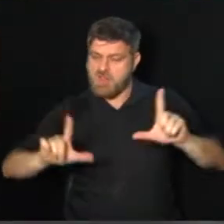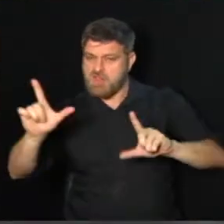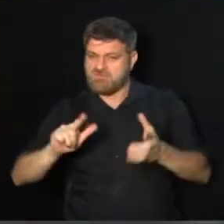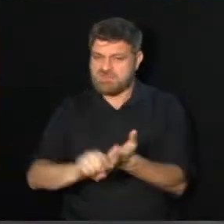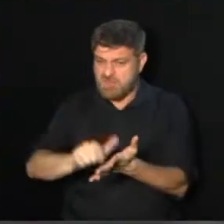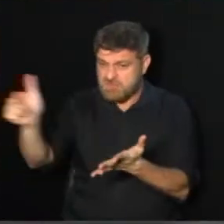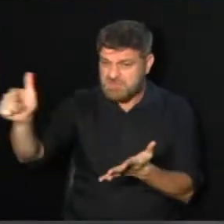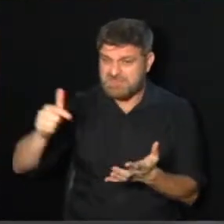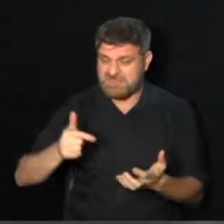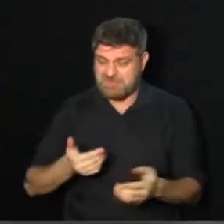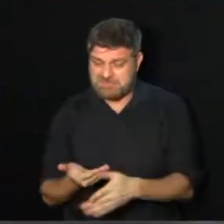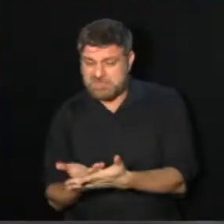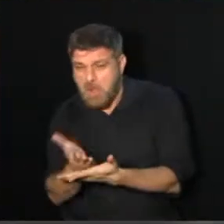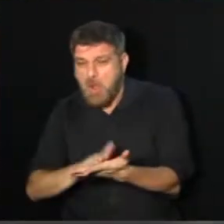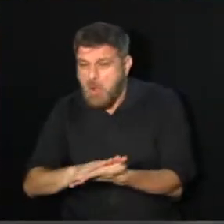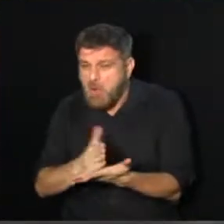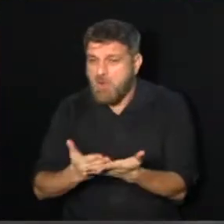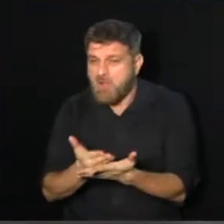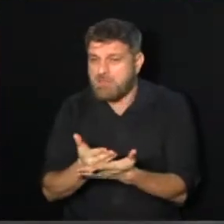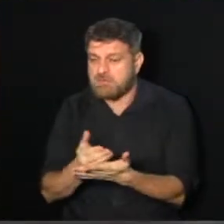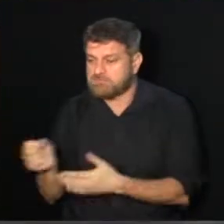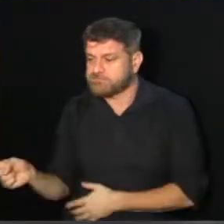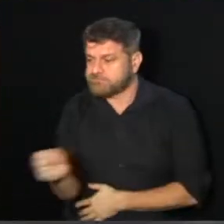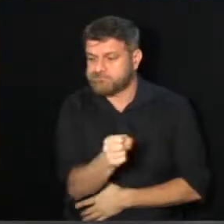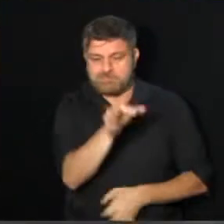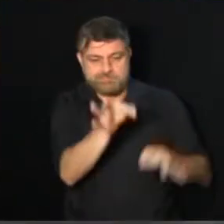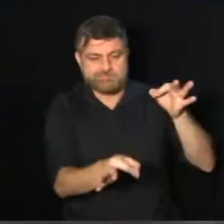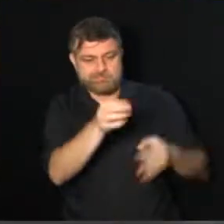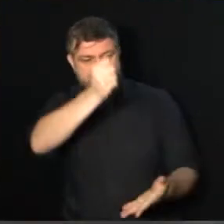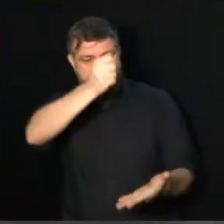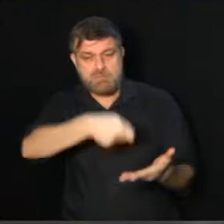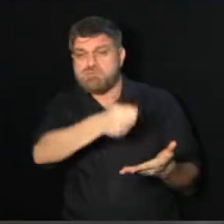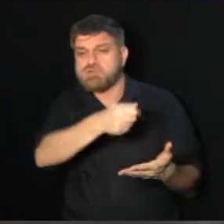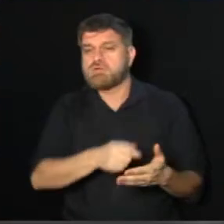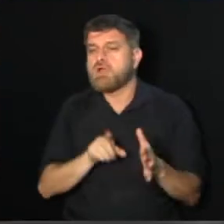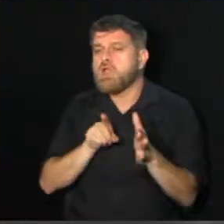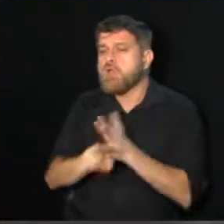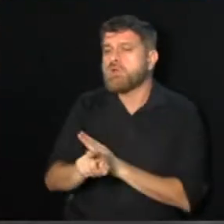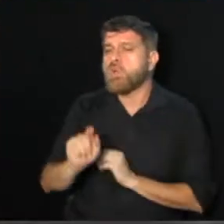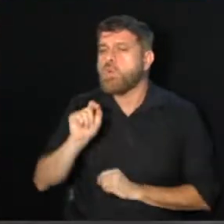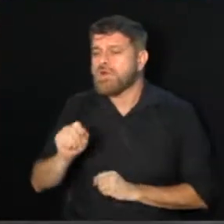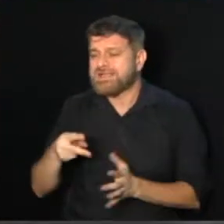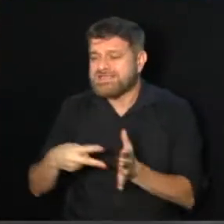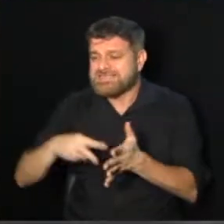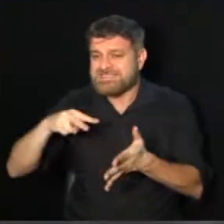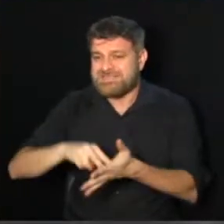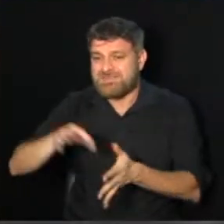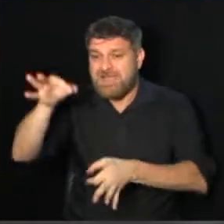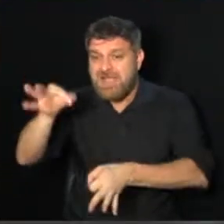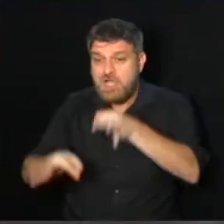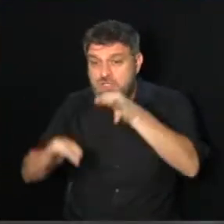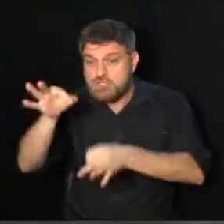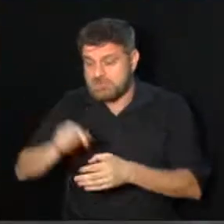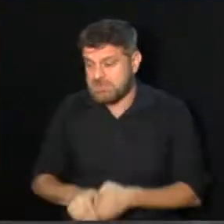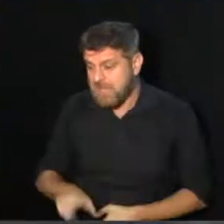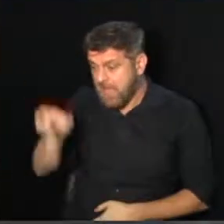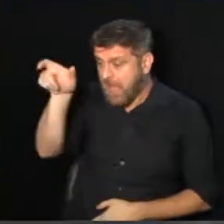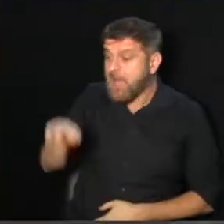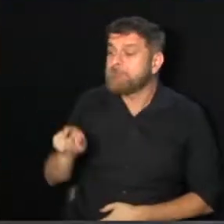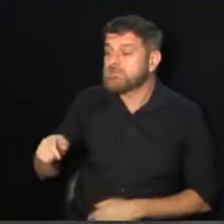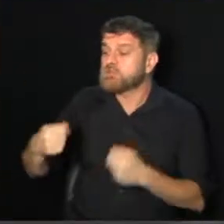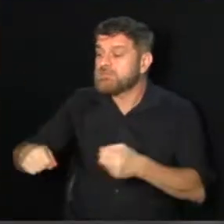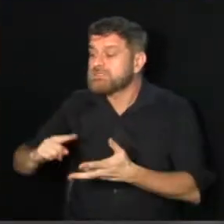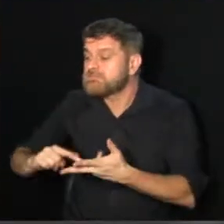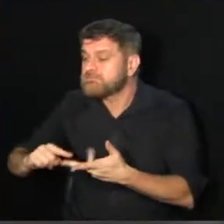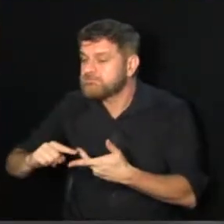incômodo, se torne algo judicializado. Onde está o justo? O justo está no suprimento das necessidades das